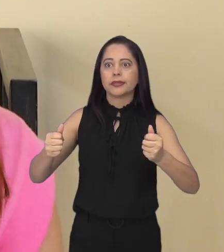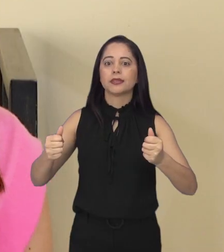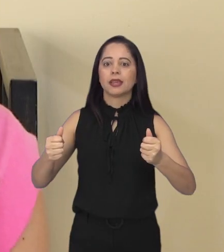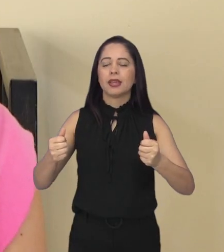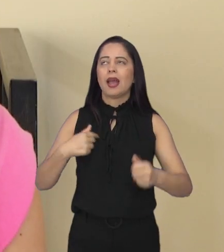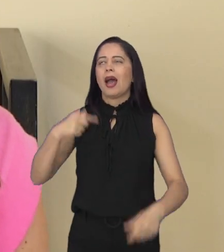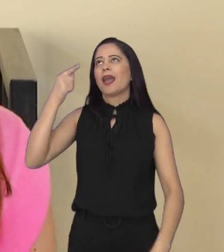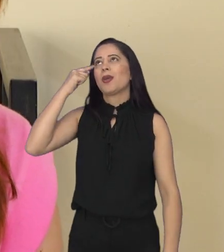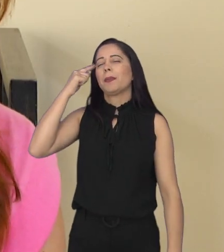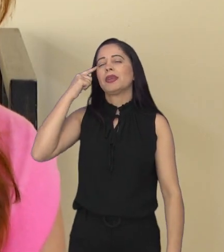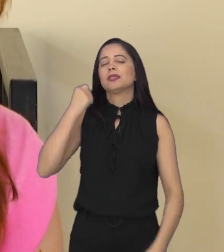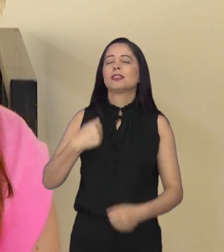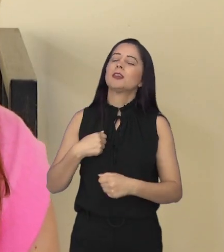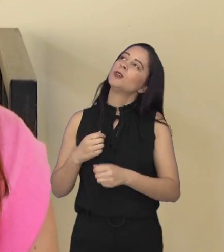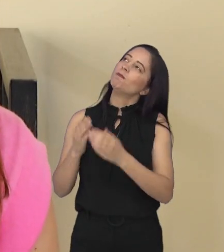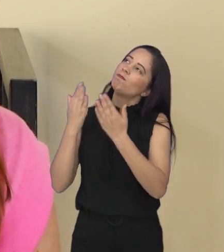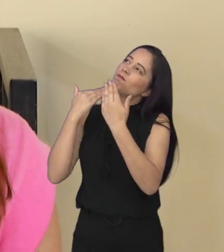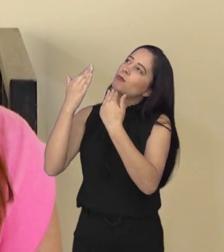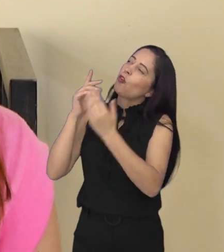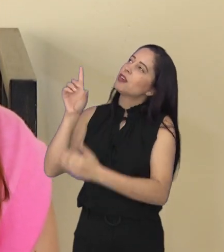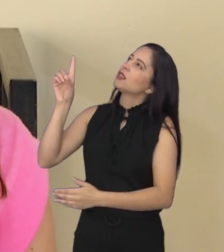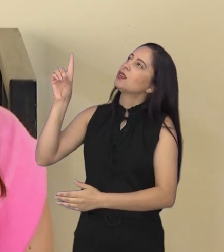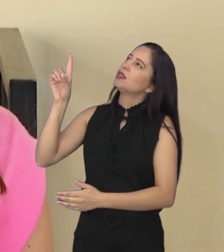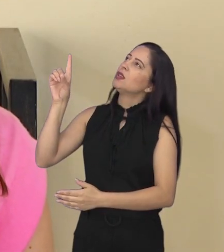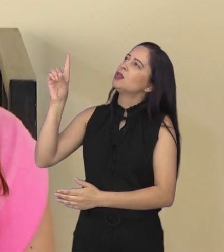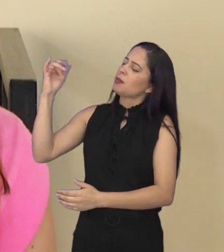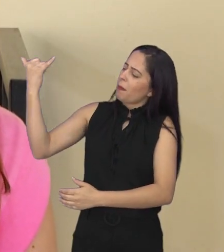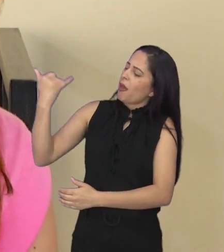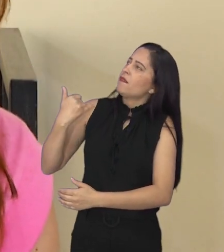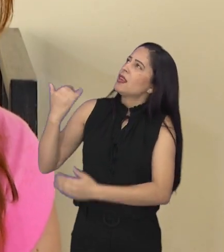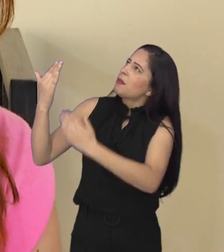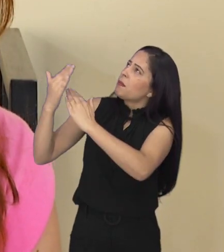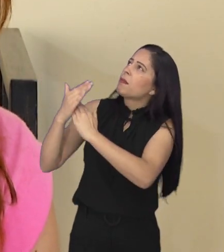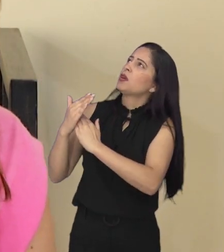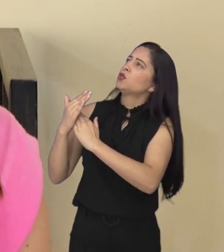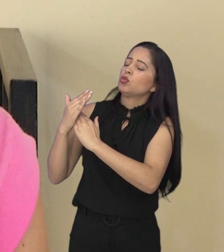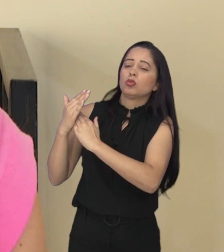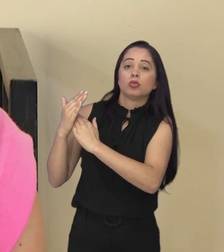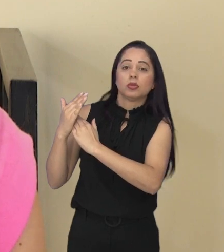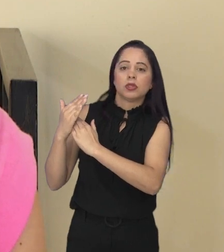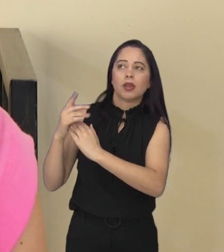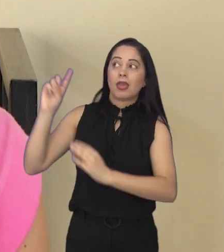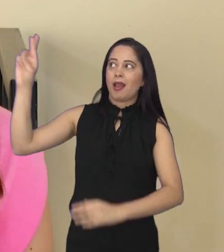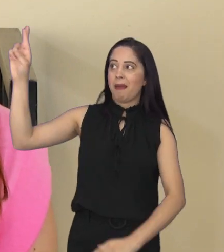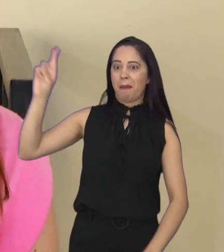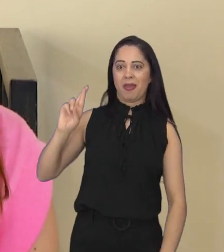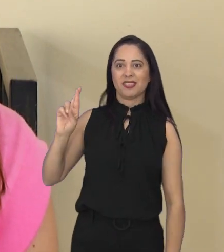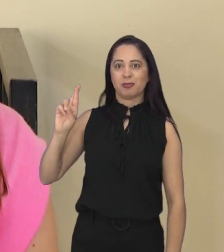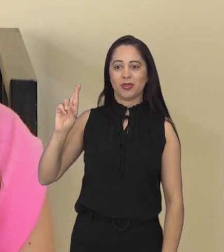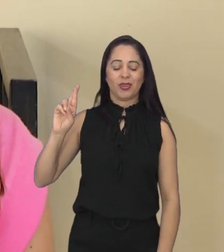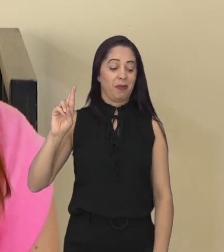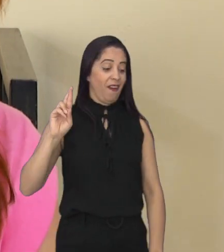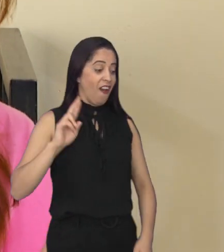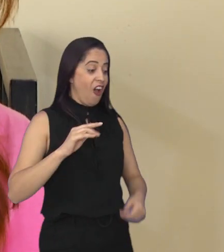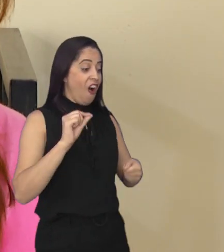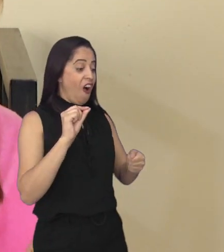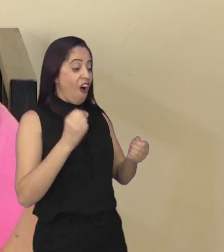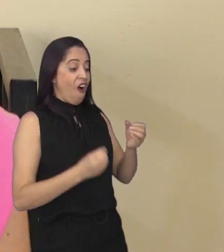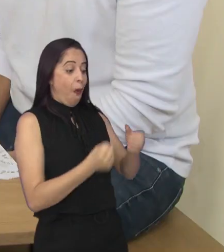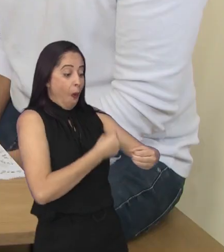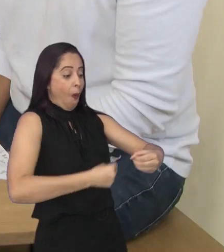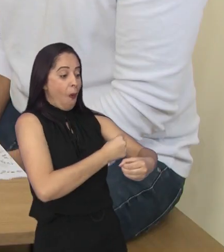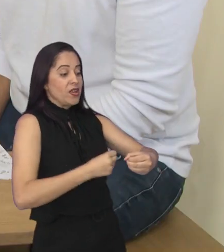resolvi questionar a Deus e pedir para ele uma luz, né? E ele me respondeu: faça uma